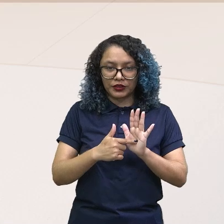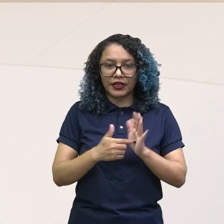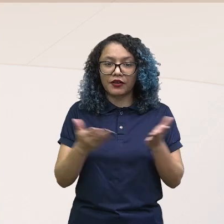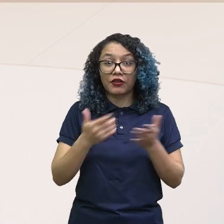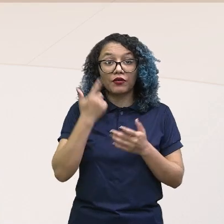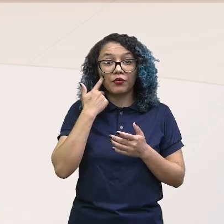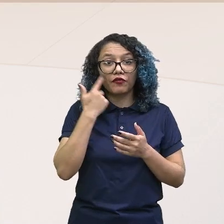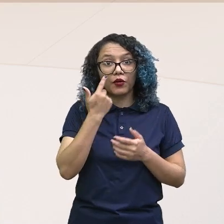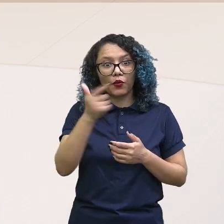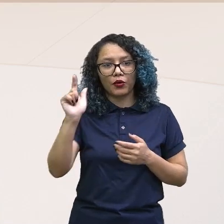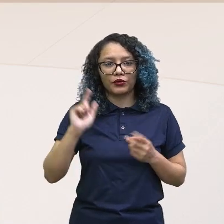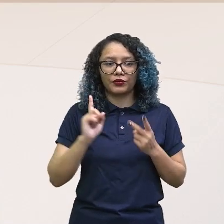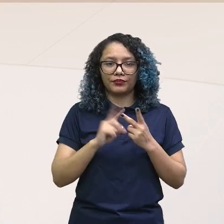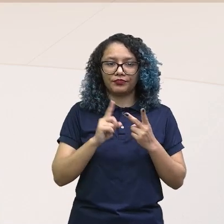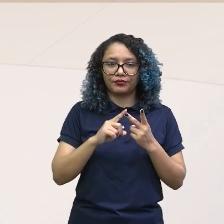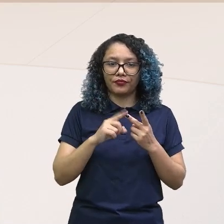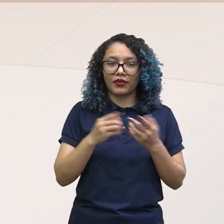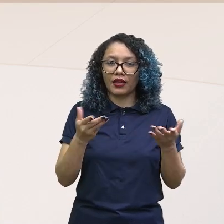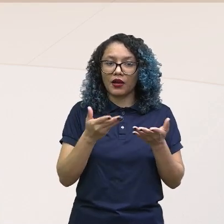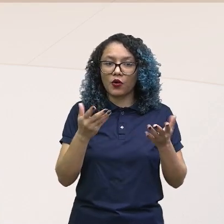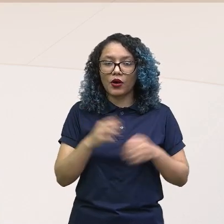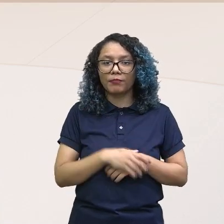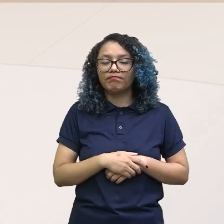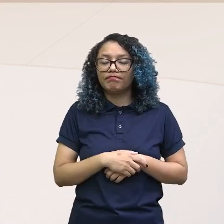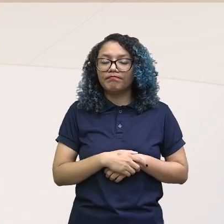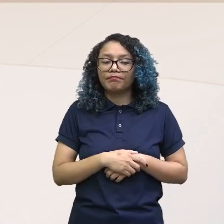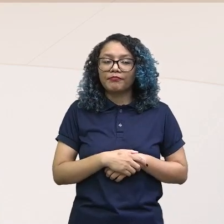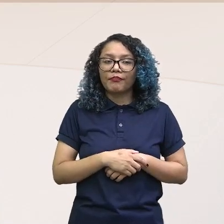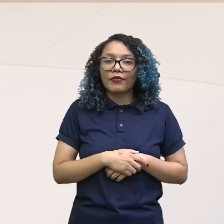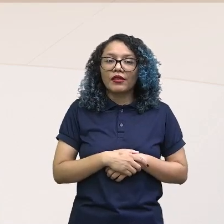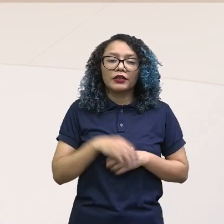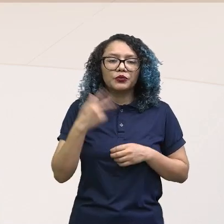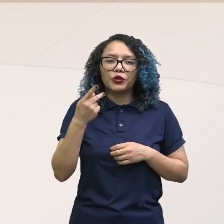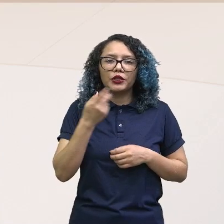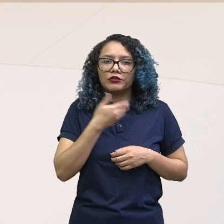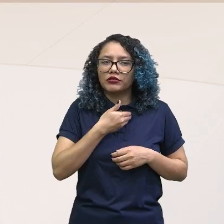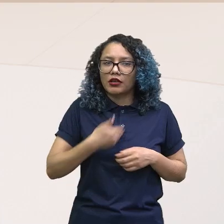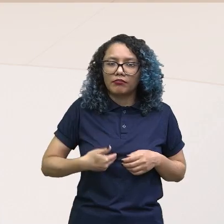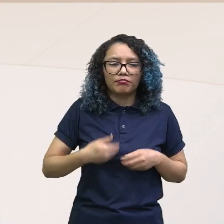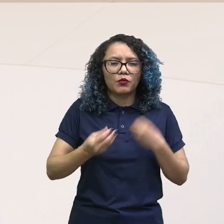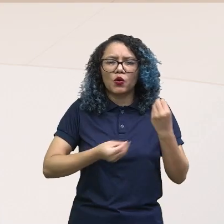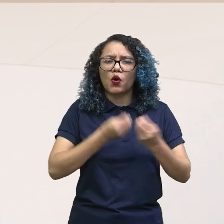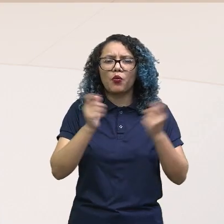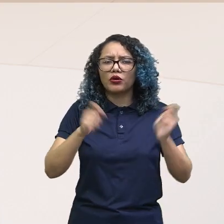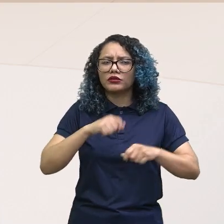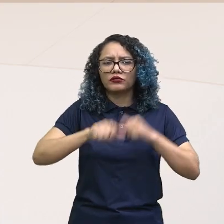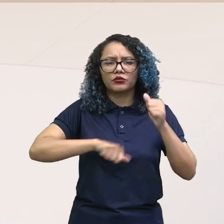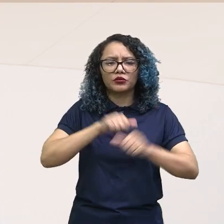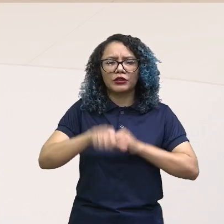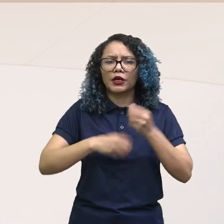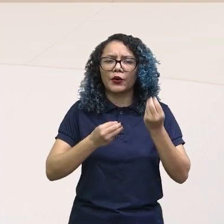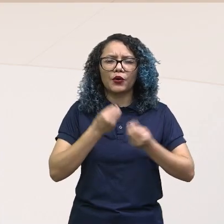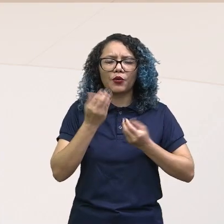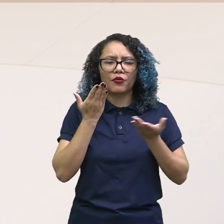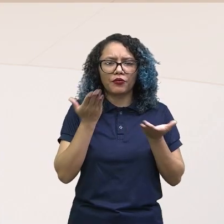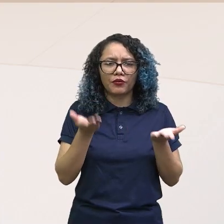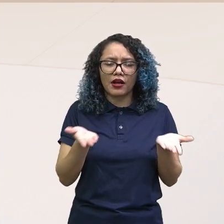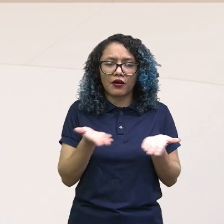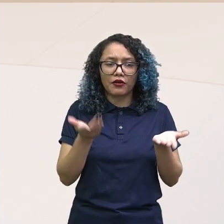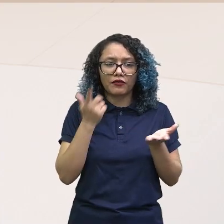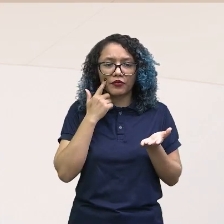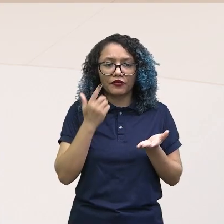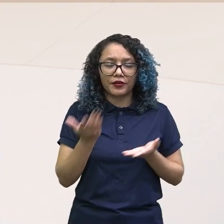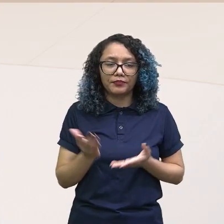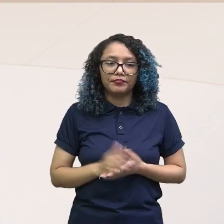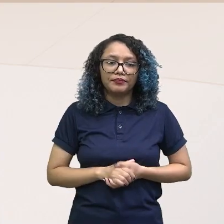vamos ver mais o outro. Políticas públicas. Como é que as políticas públicas possibilitam essa mobilidade que nós vimos aqui, né? Vamos lá,